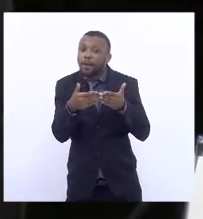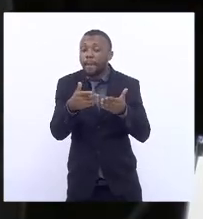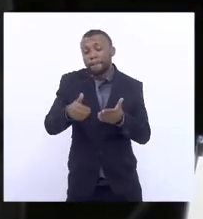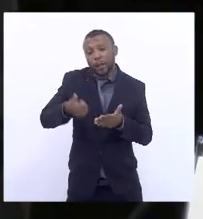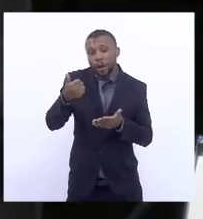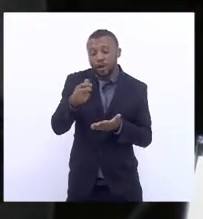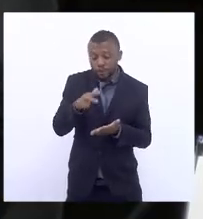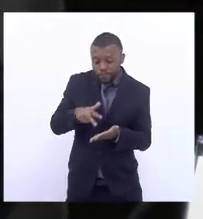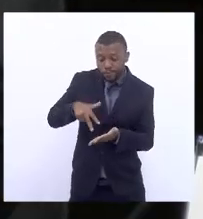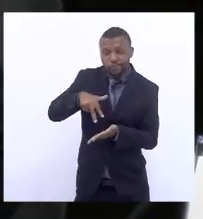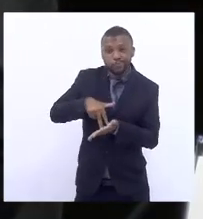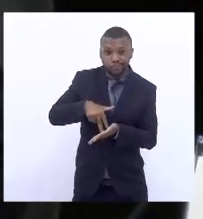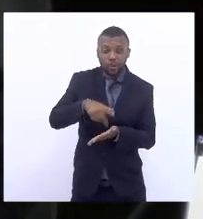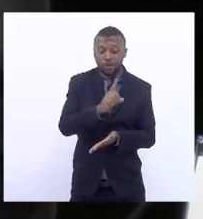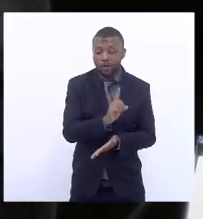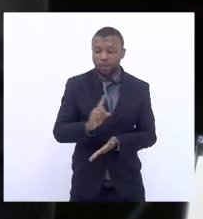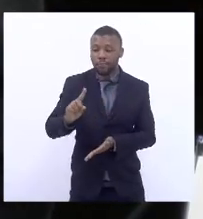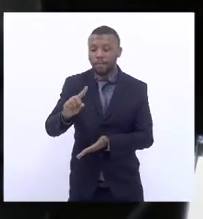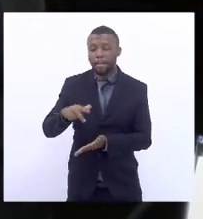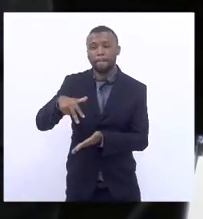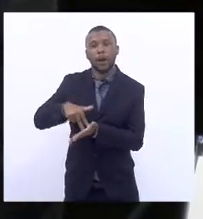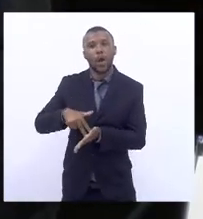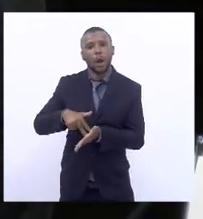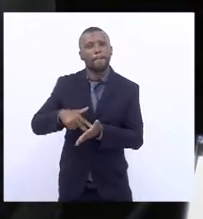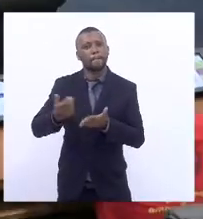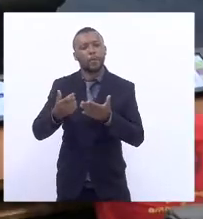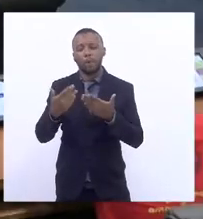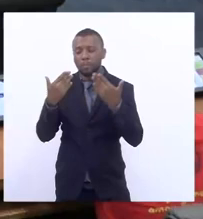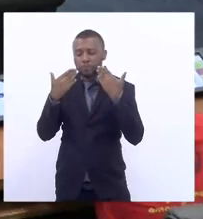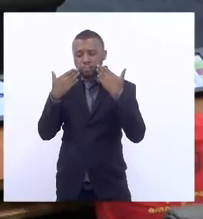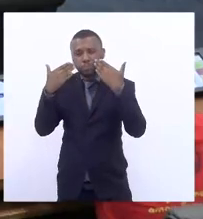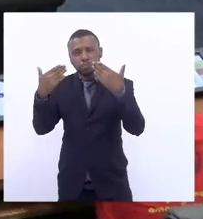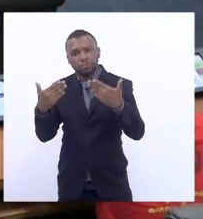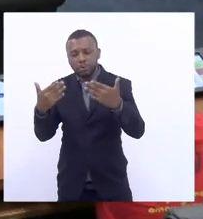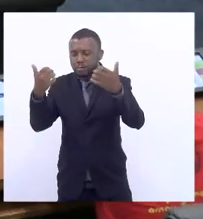vou à tribuna para poder me gesticular um pouco melhor. Com licença.